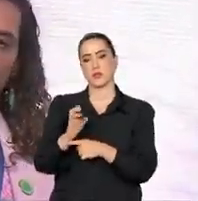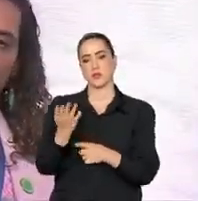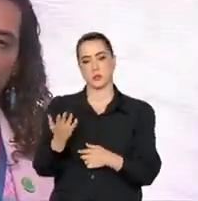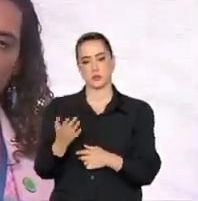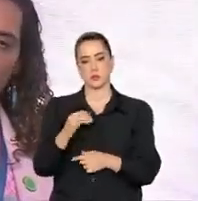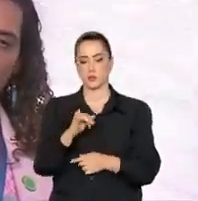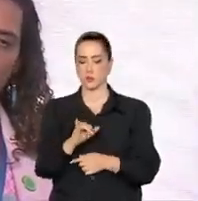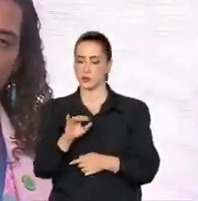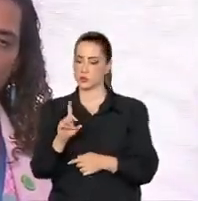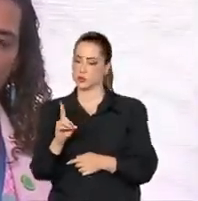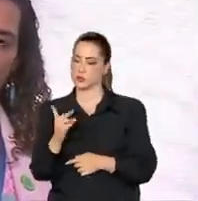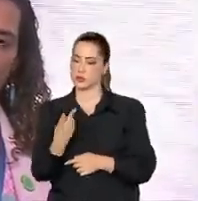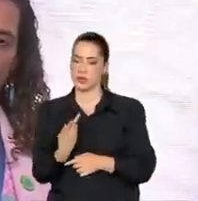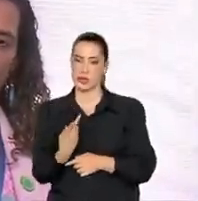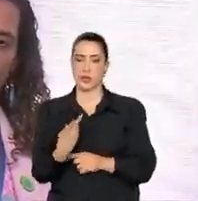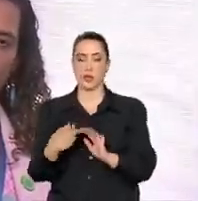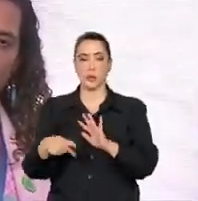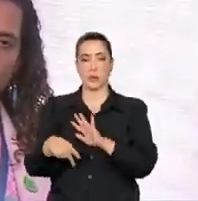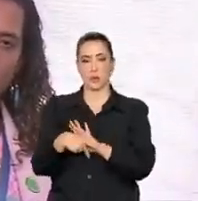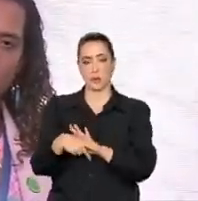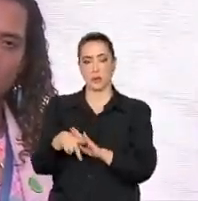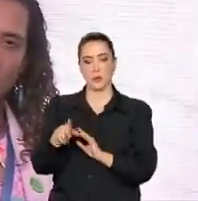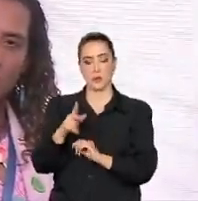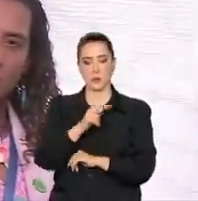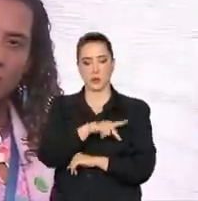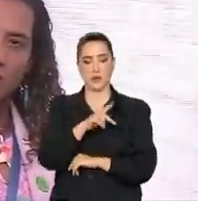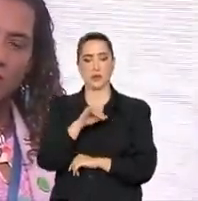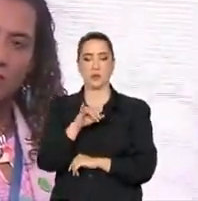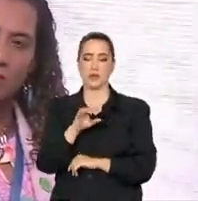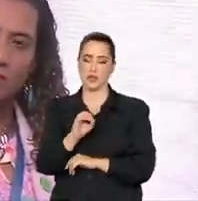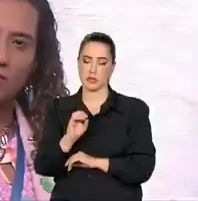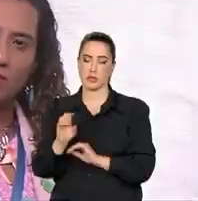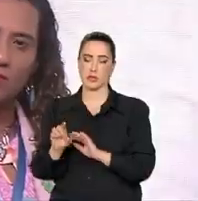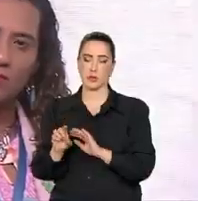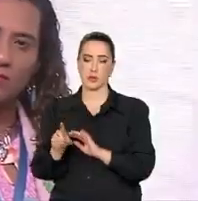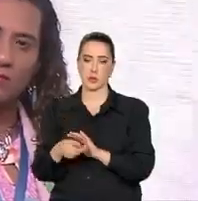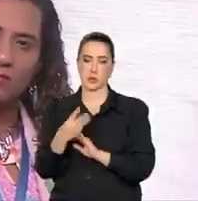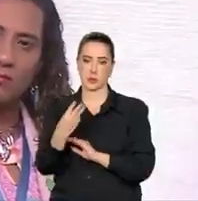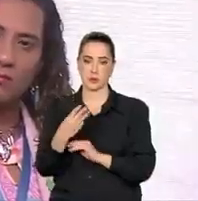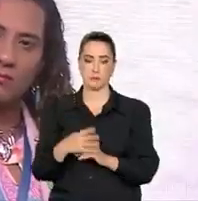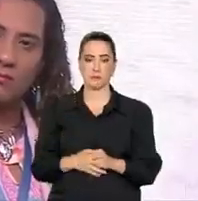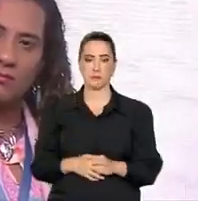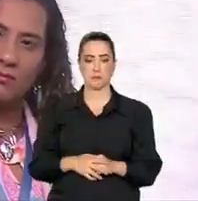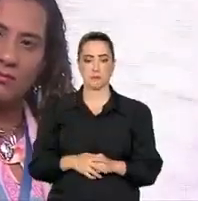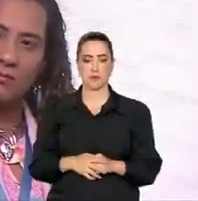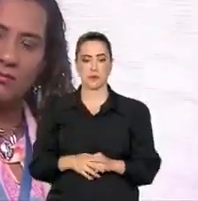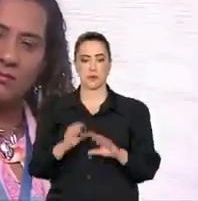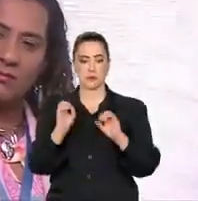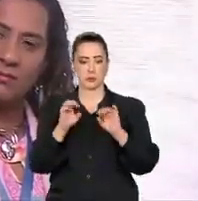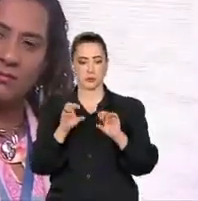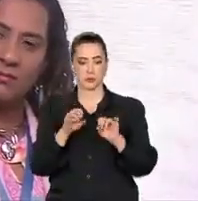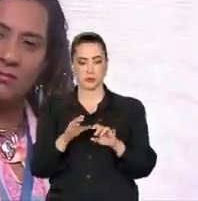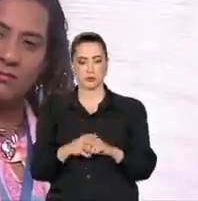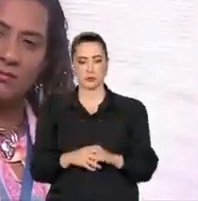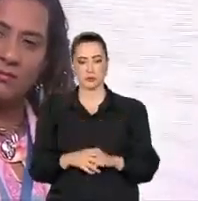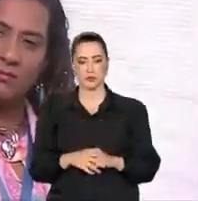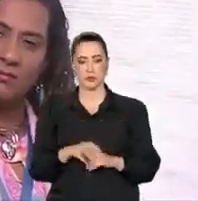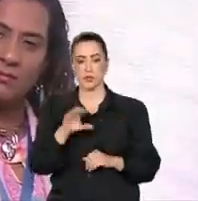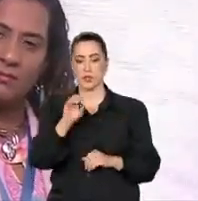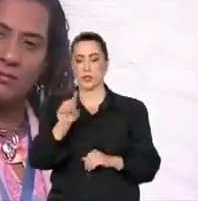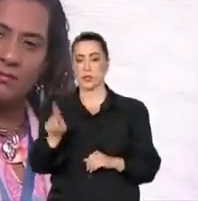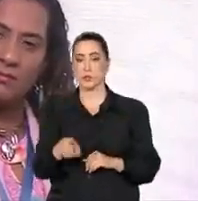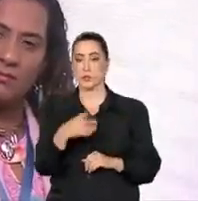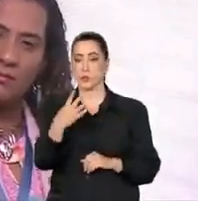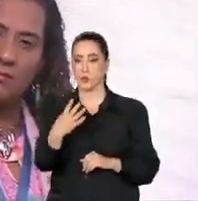o IDH 0,3. E na educação, o IDH geral